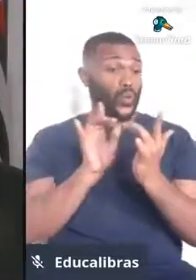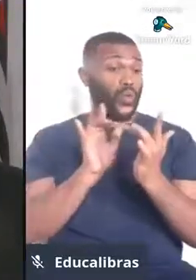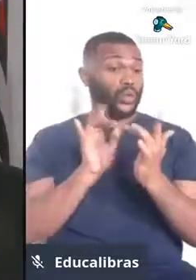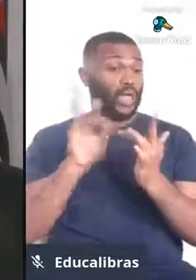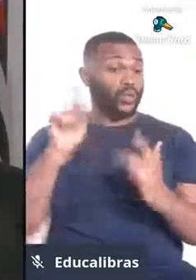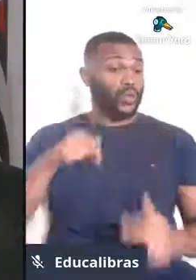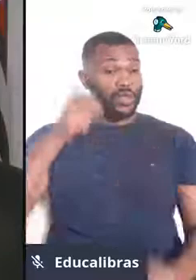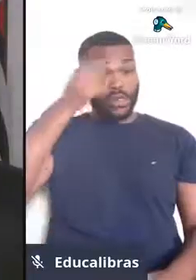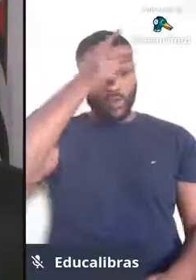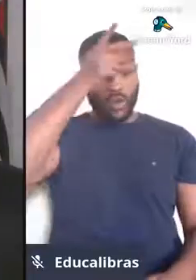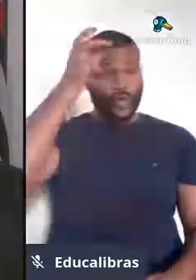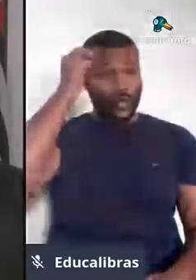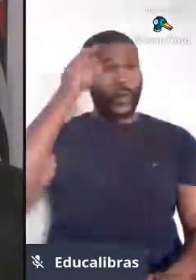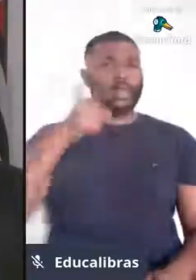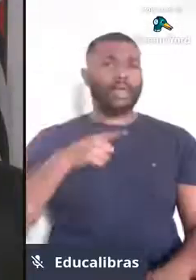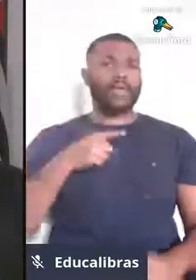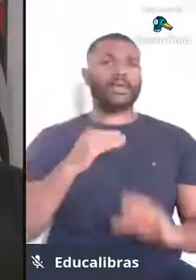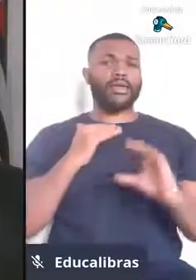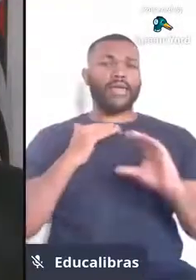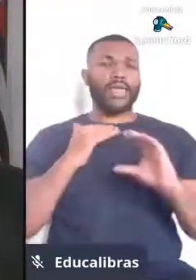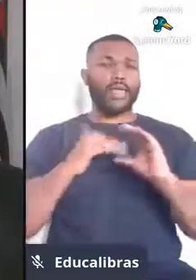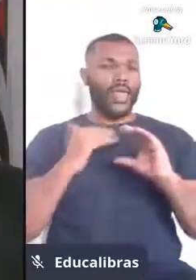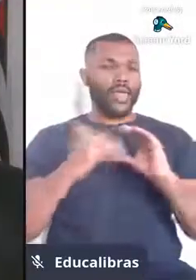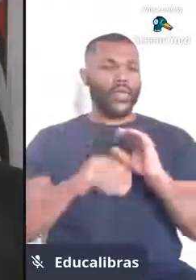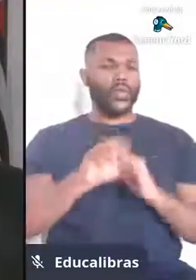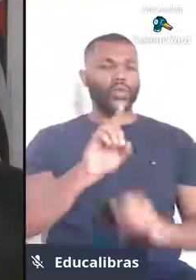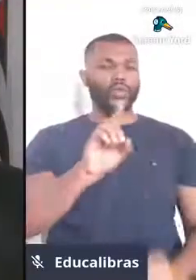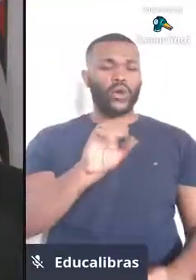tem até um e-mail que chama